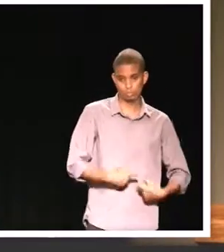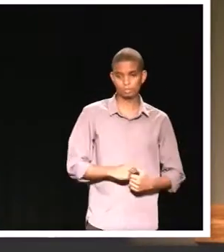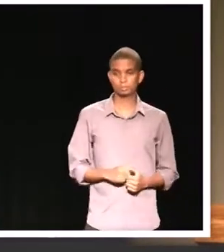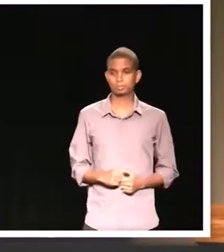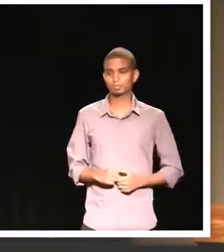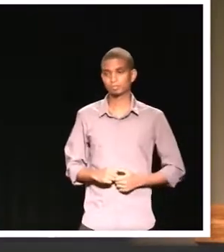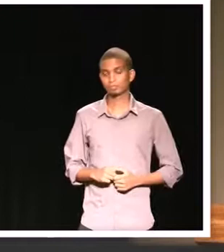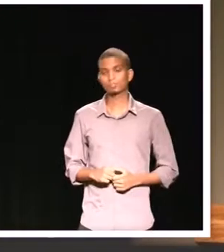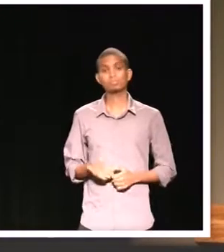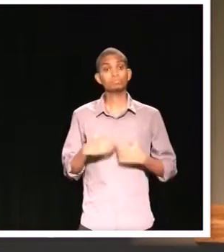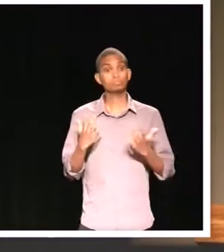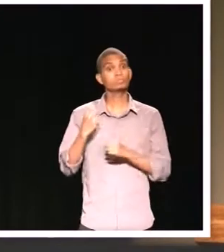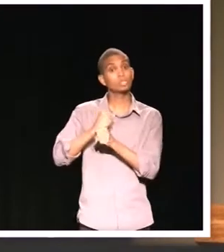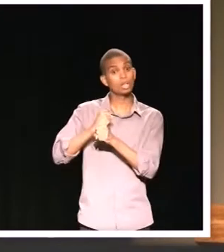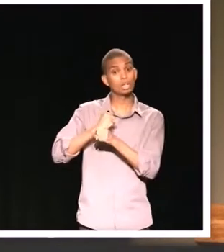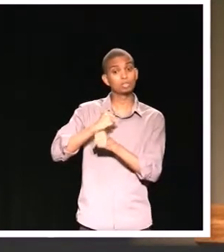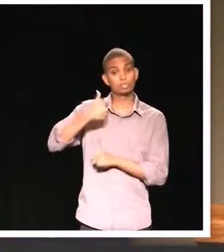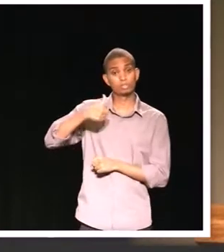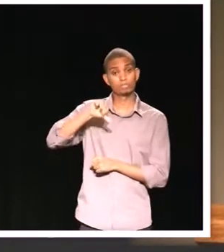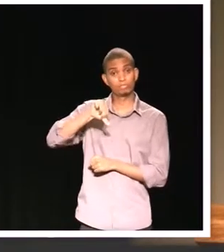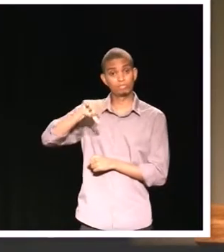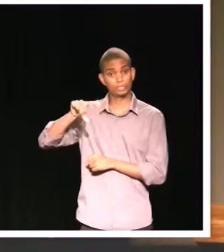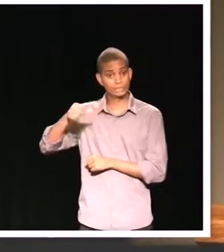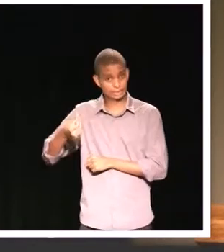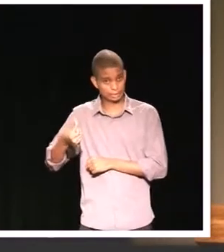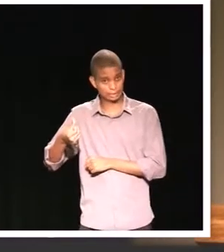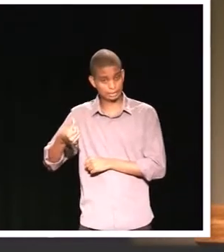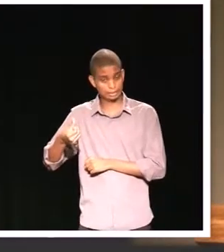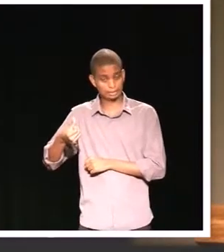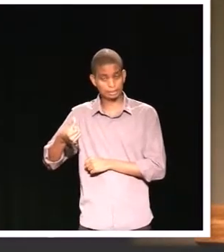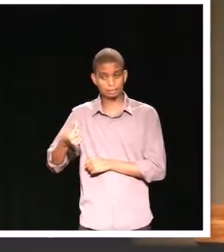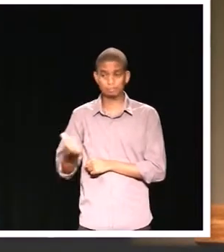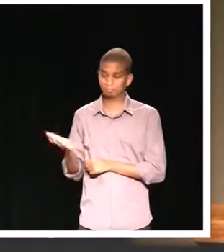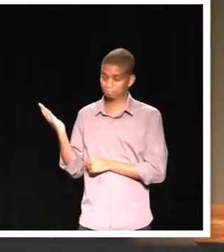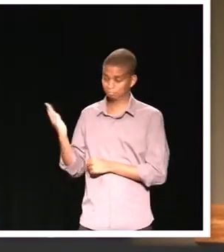E, no ano 96,